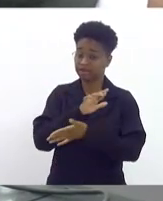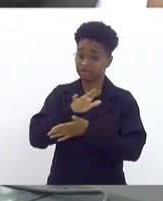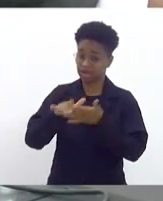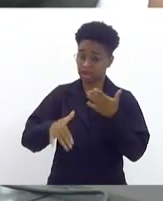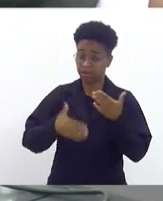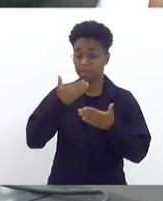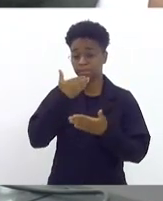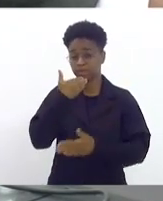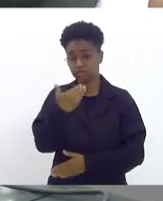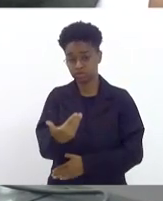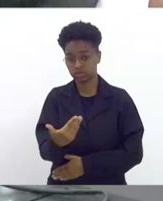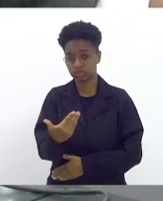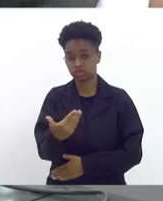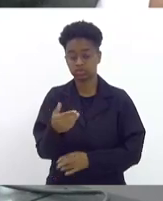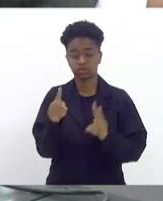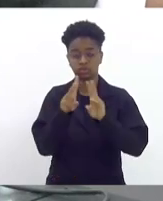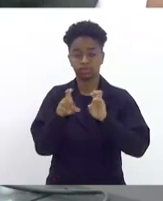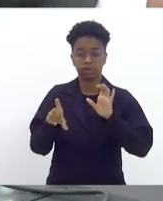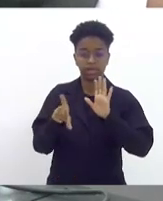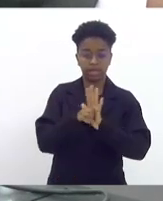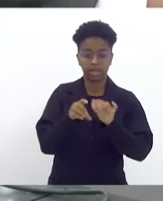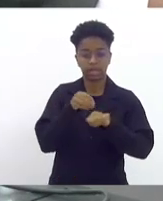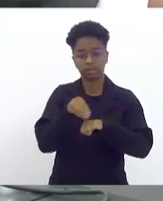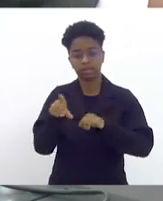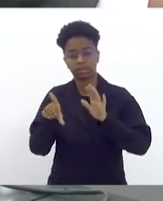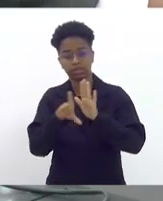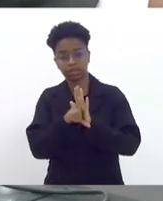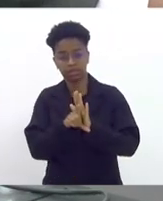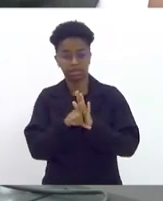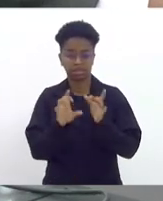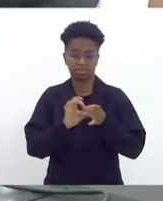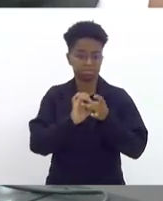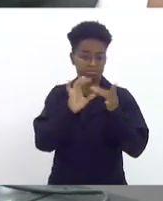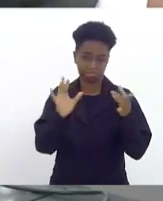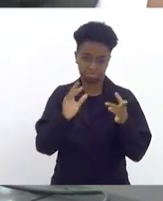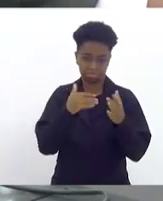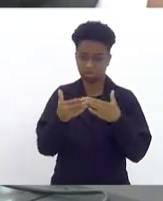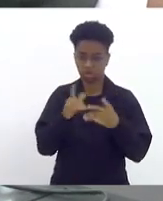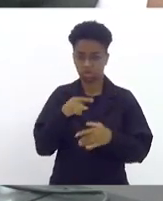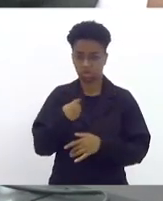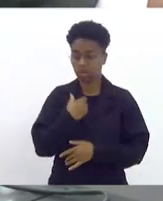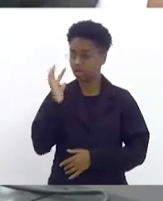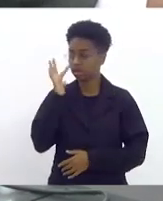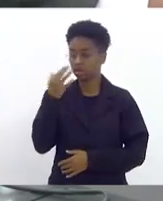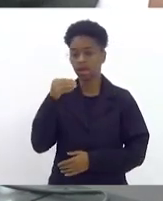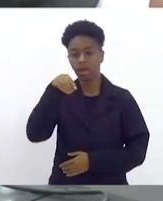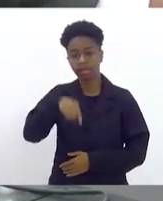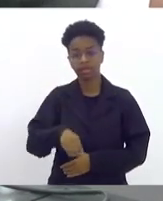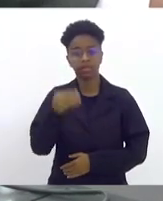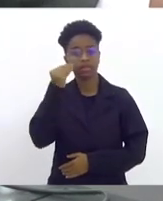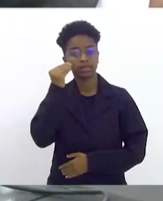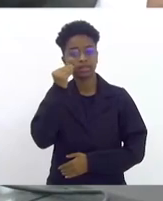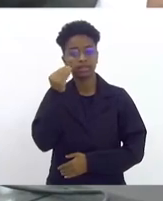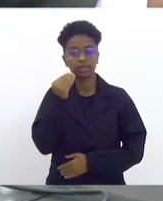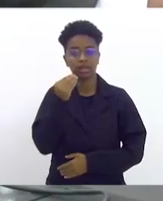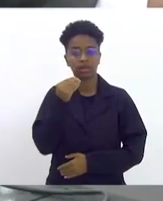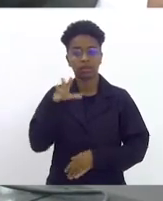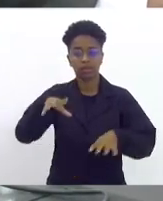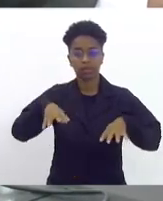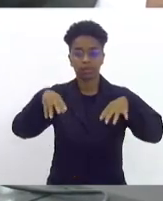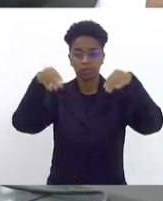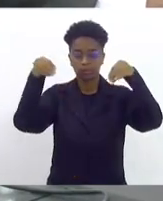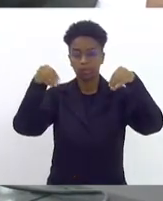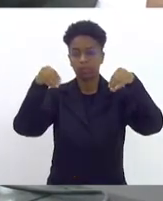pedidos de lei indicações autorizativo Seja lá o que decidirmos aqui para colorir pede pro público